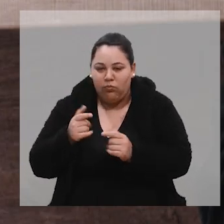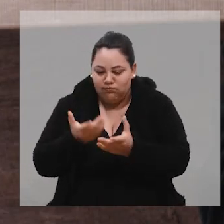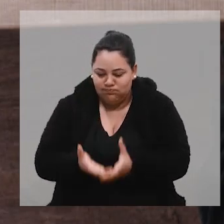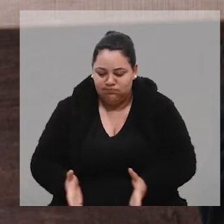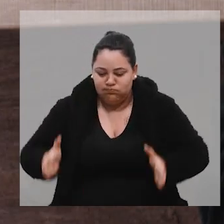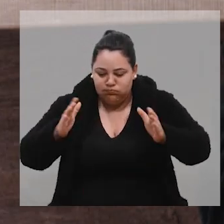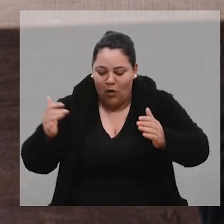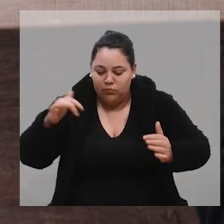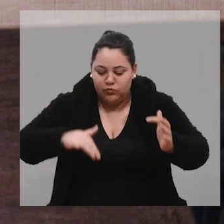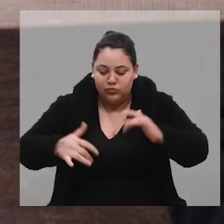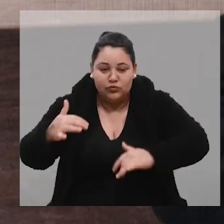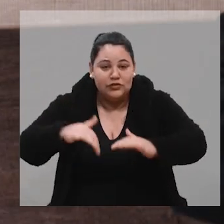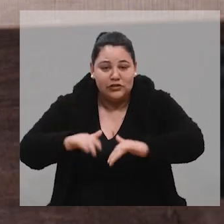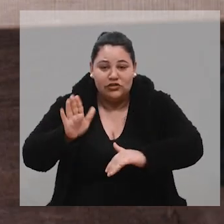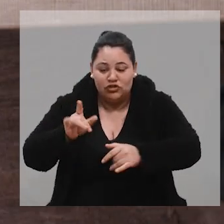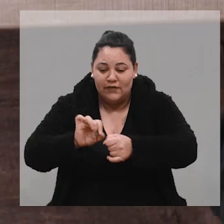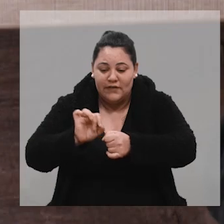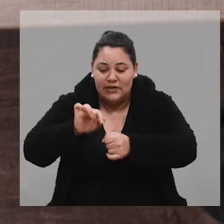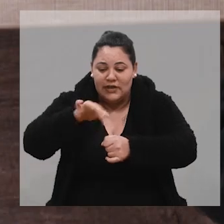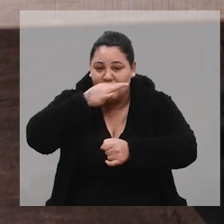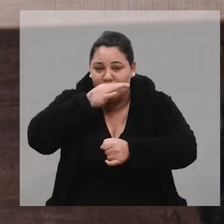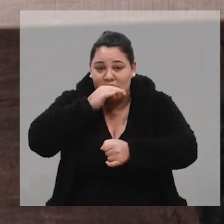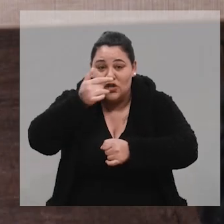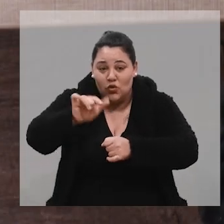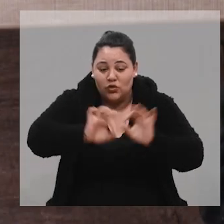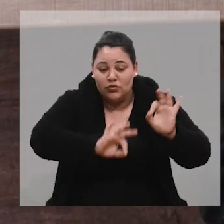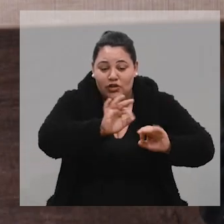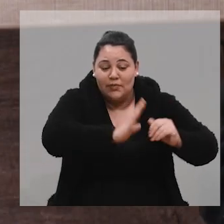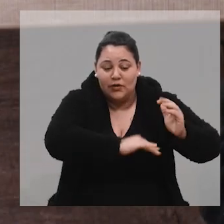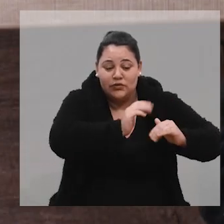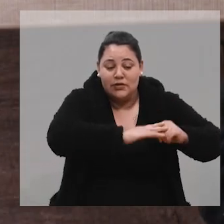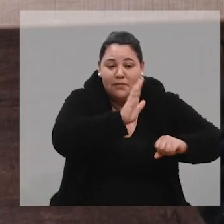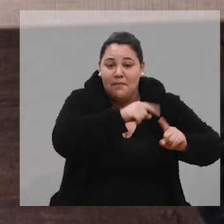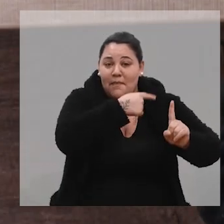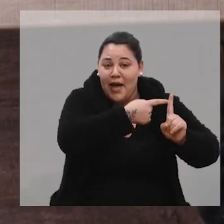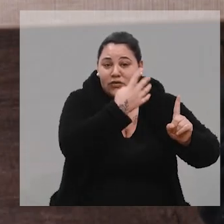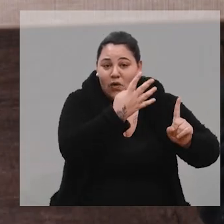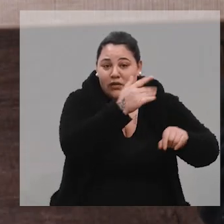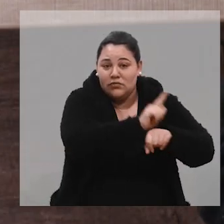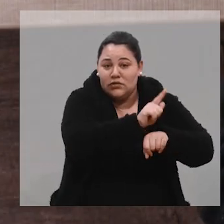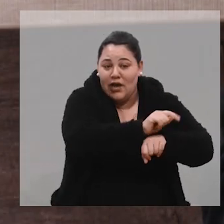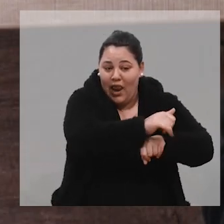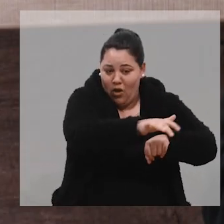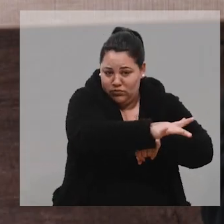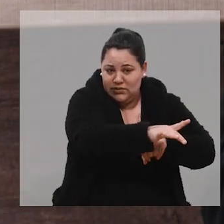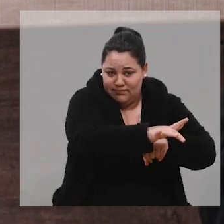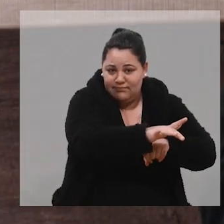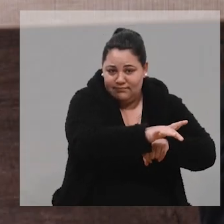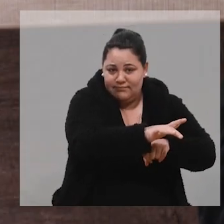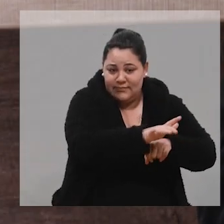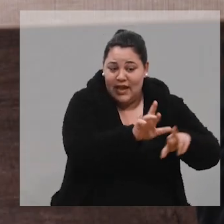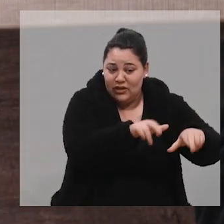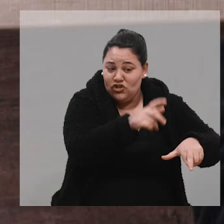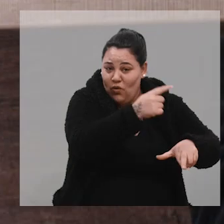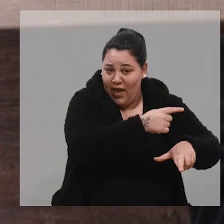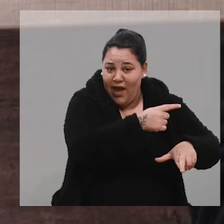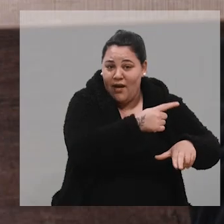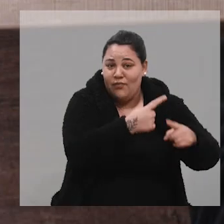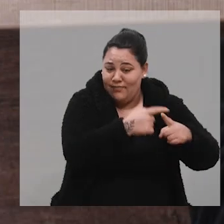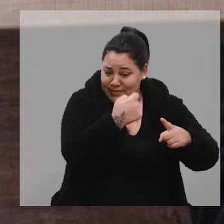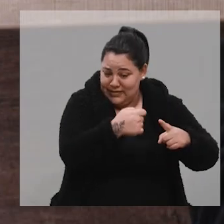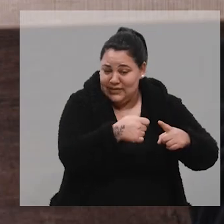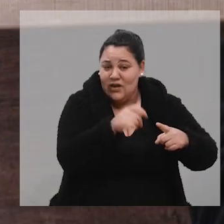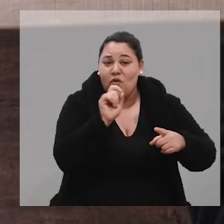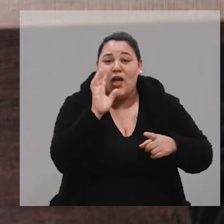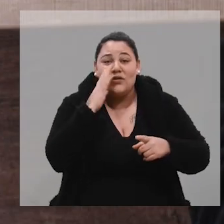aqui em Caxias do Sul e esse outro projeto para a construção de mais 4 Em Galópolis? Em Galópolis, por sinal, o que aconteceria?